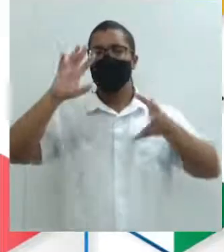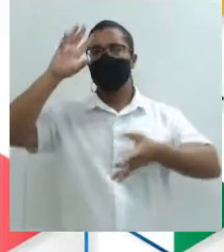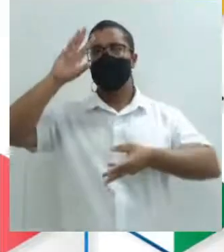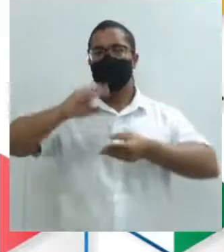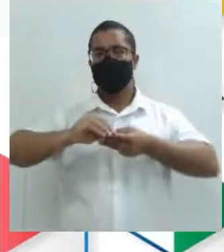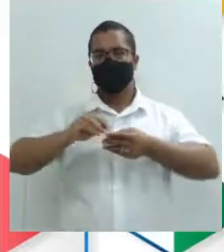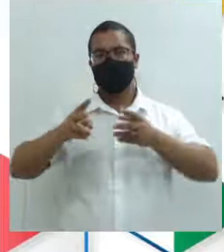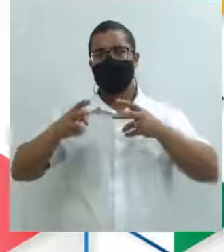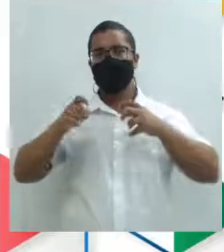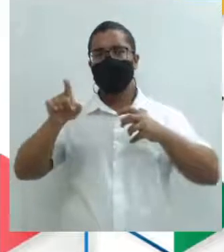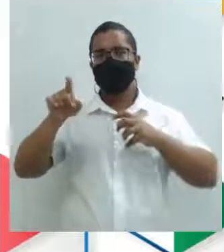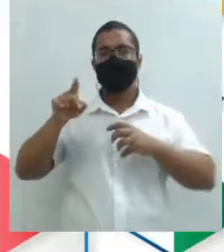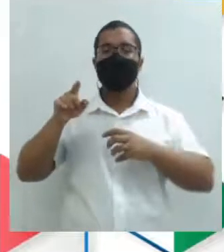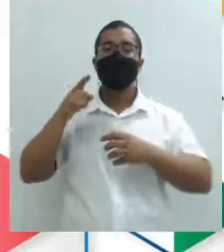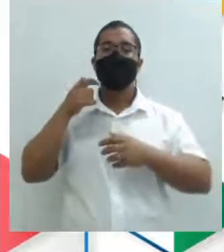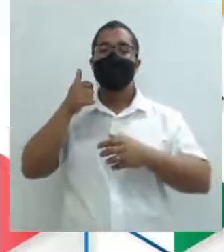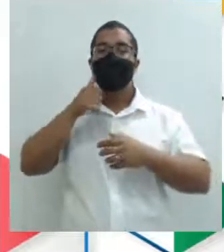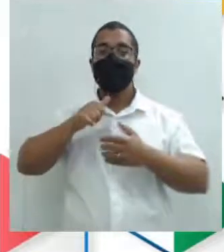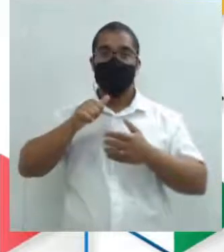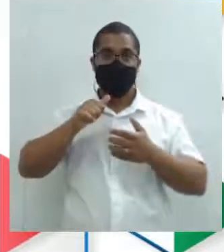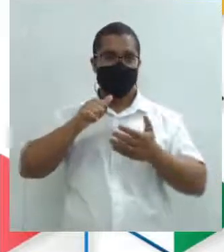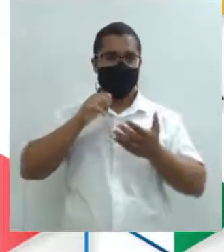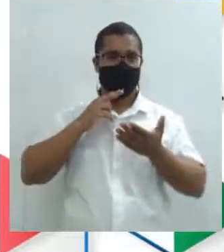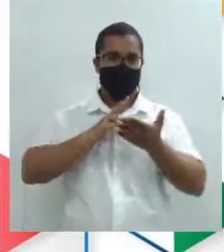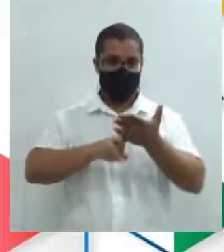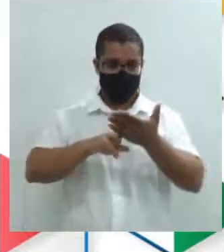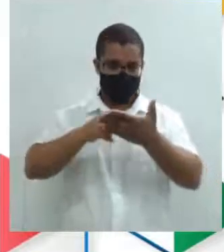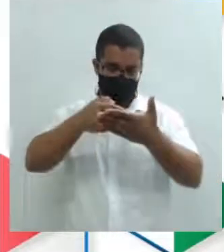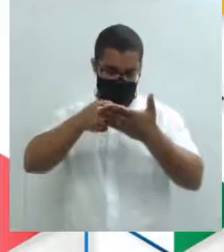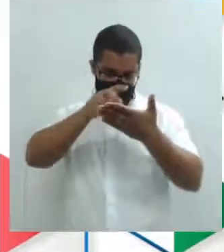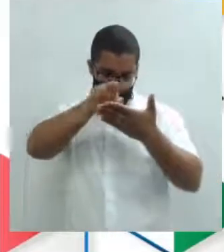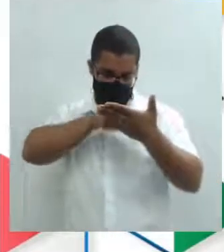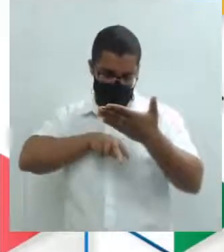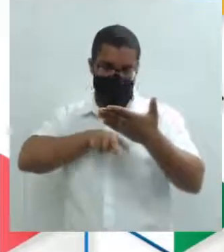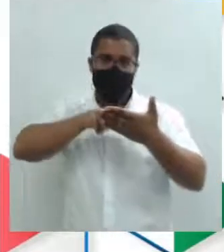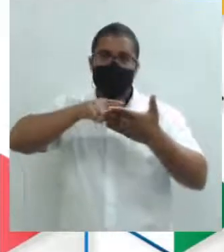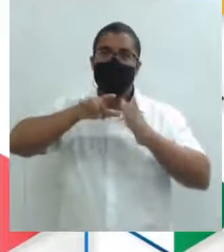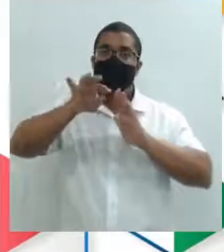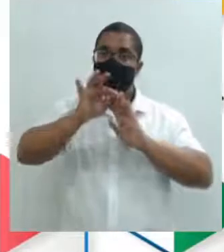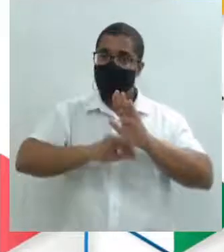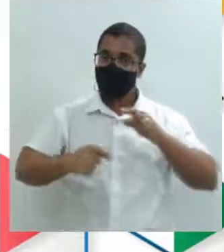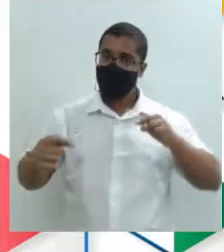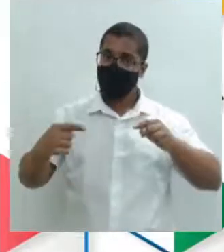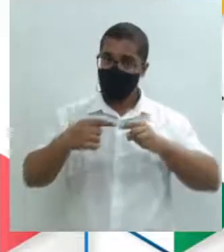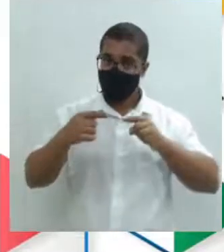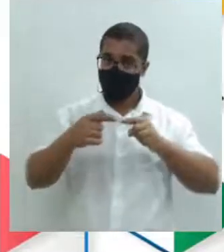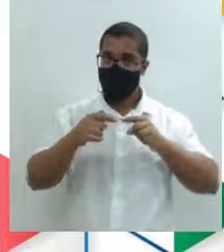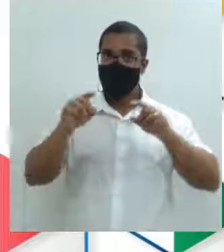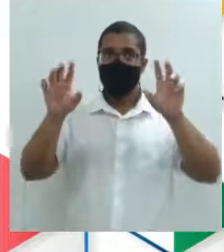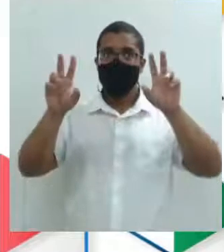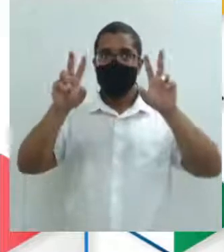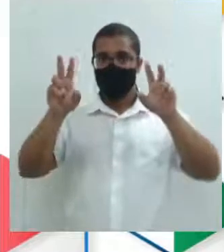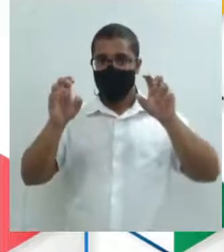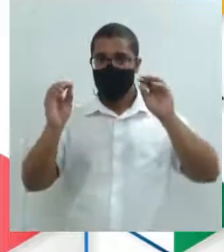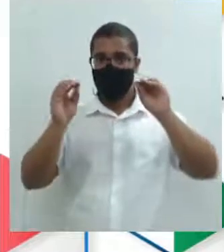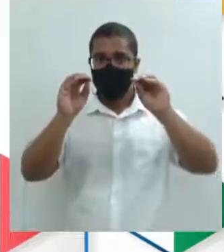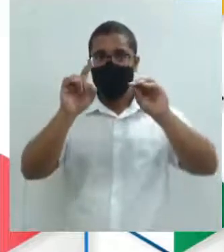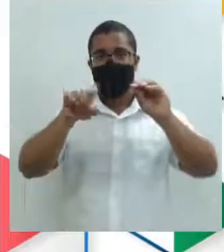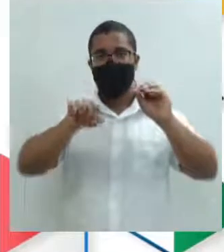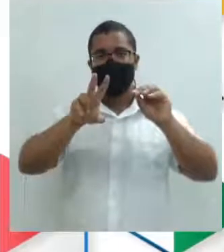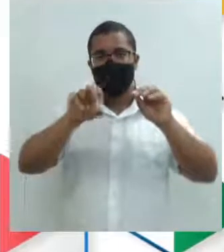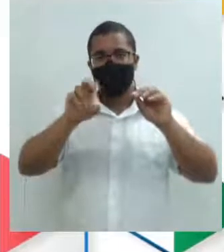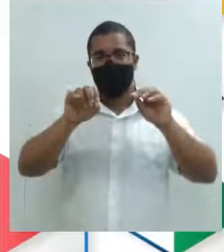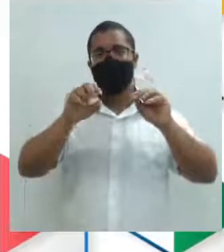está lendo uma carta de alguém. E esse texto é o texto que está presente na carta que foi enviada pela avó dela.